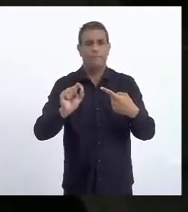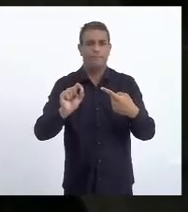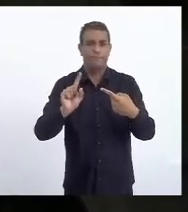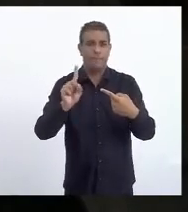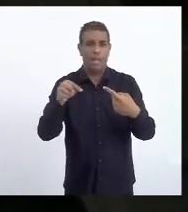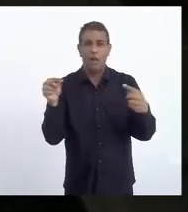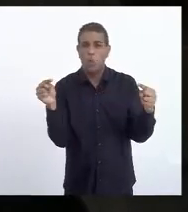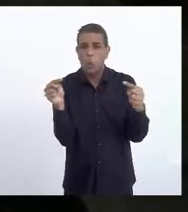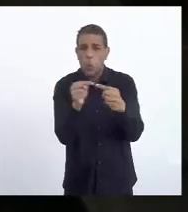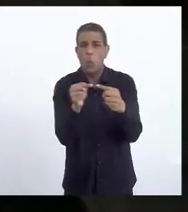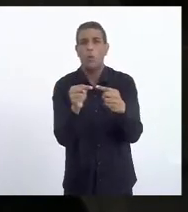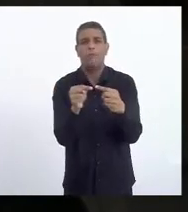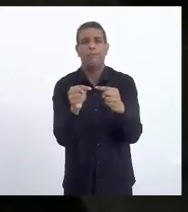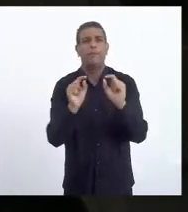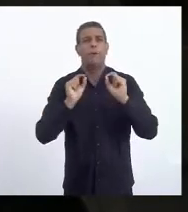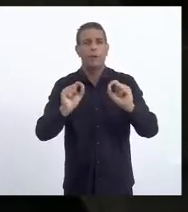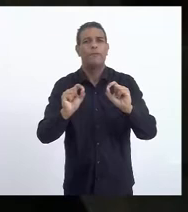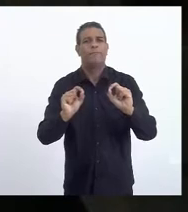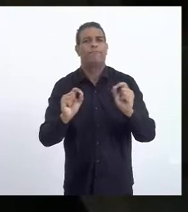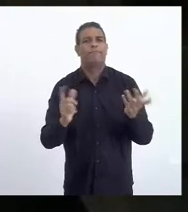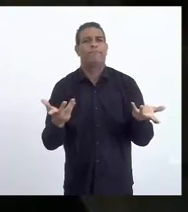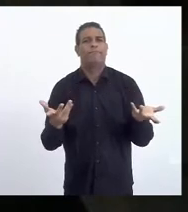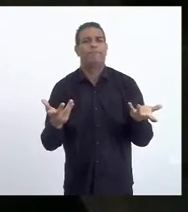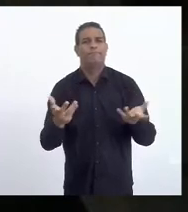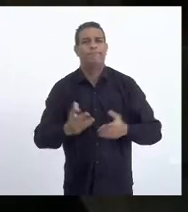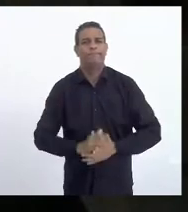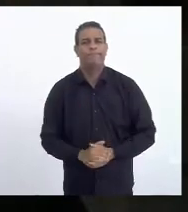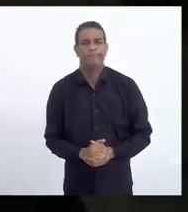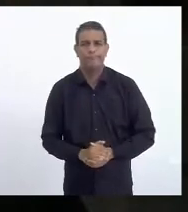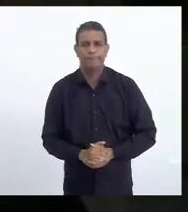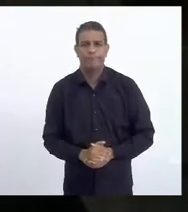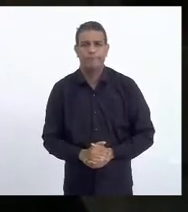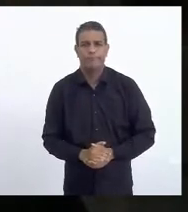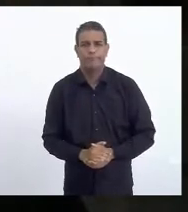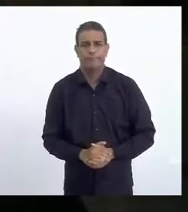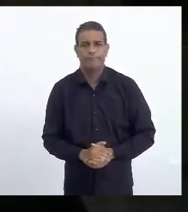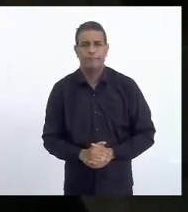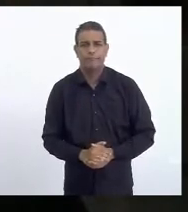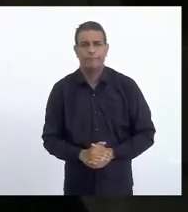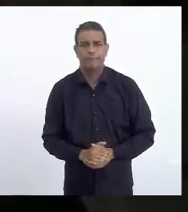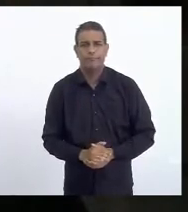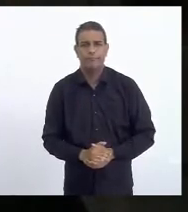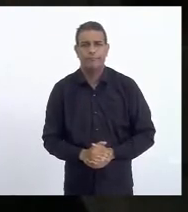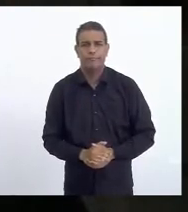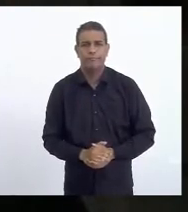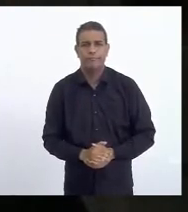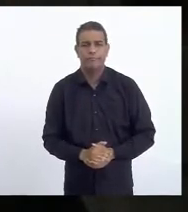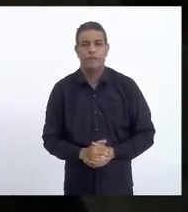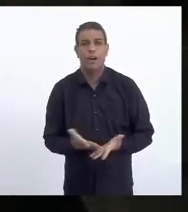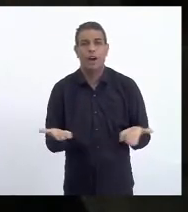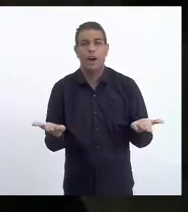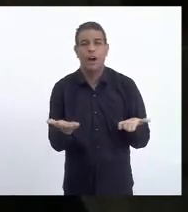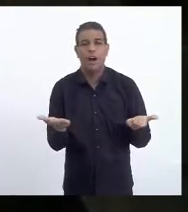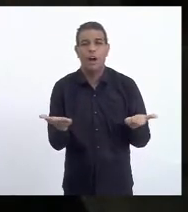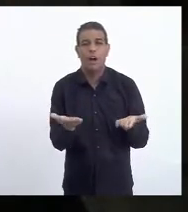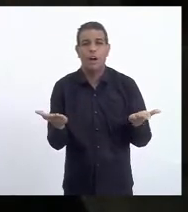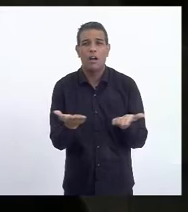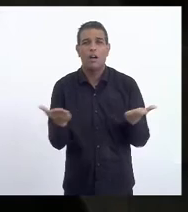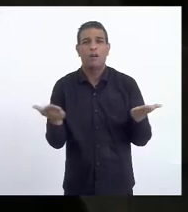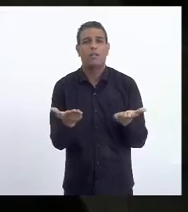primeira delas é tem a ver com É mas ele não dá ações